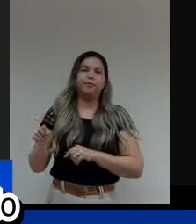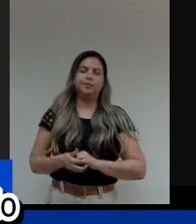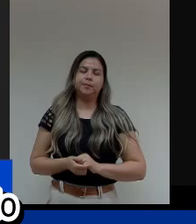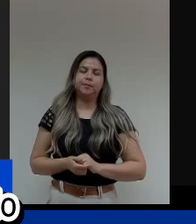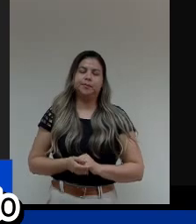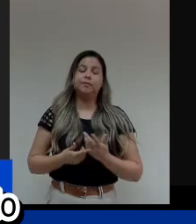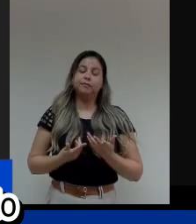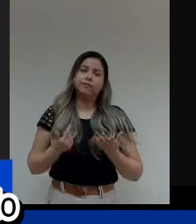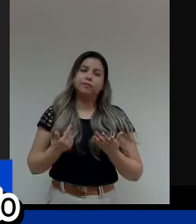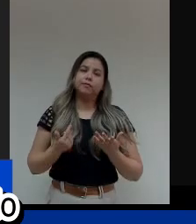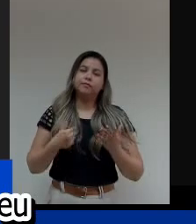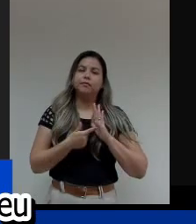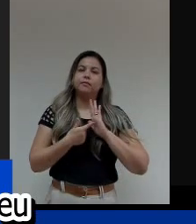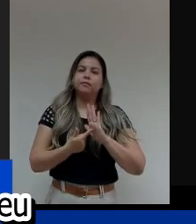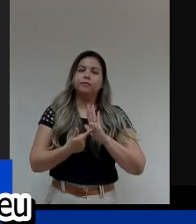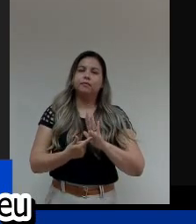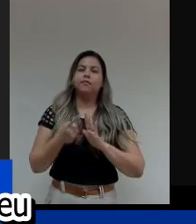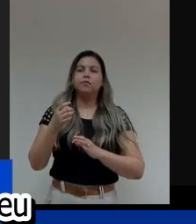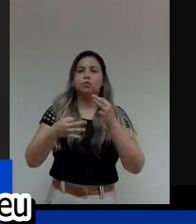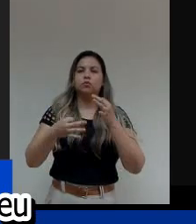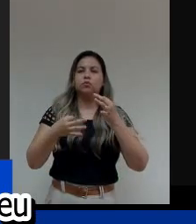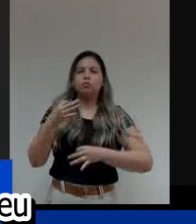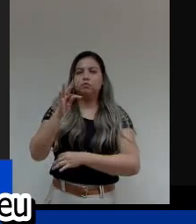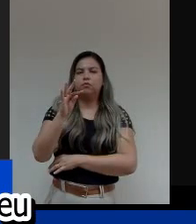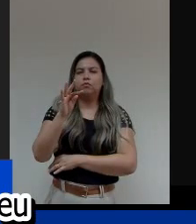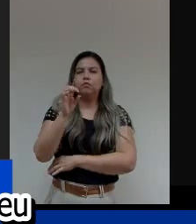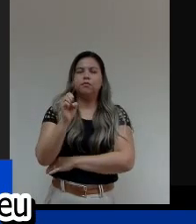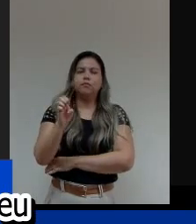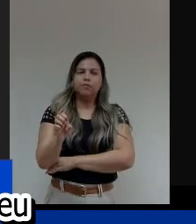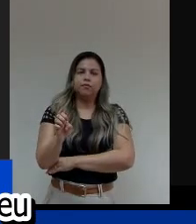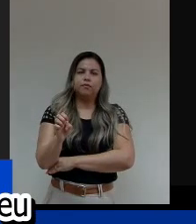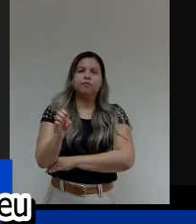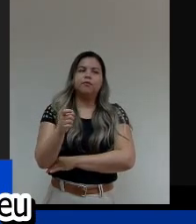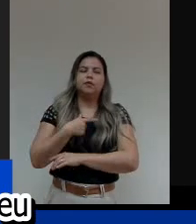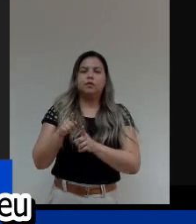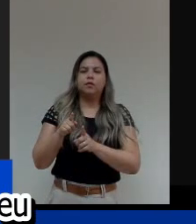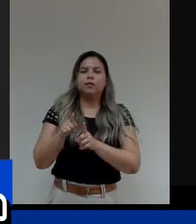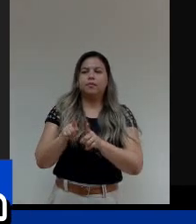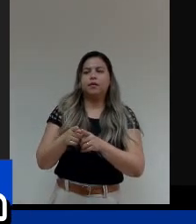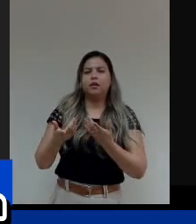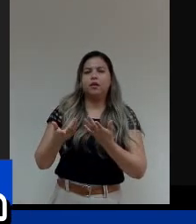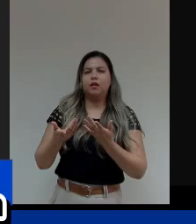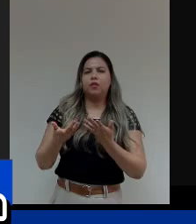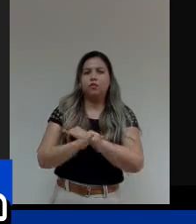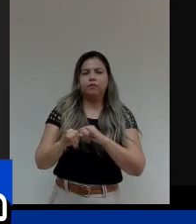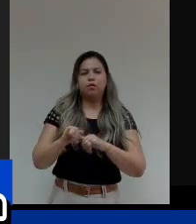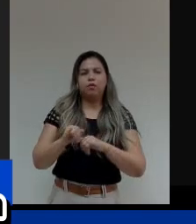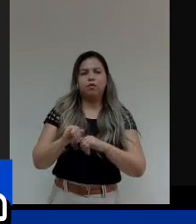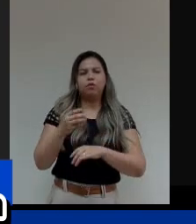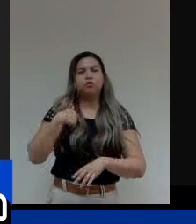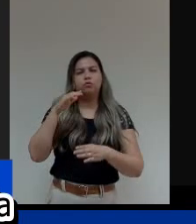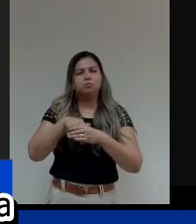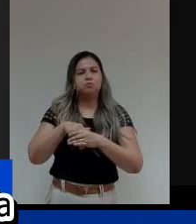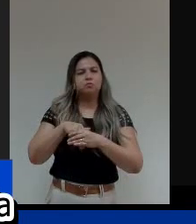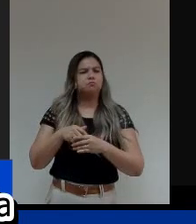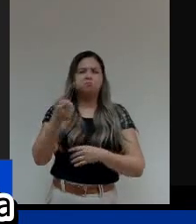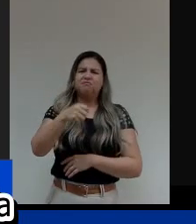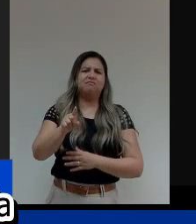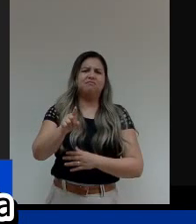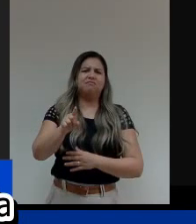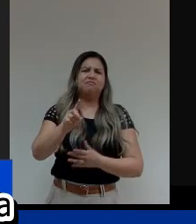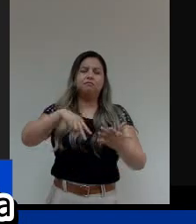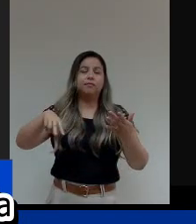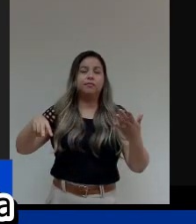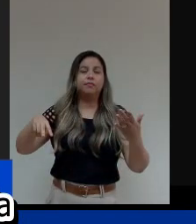aqui um julgado do TSE. Eu estou divulgando entre os colegas eu voto, eu penso que não é necessária essa leitura, mas